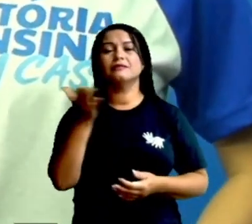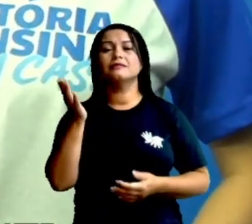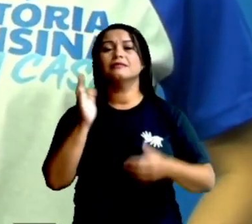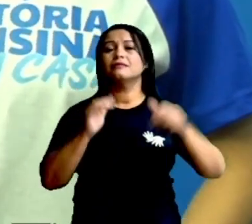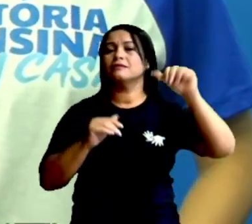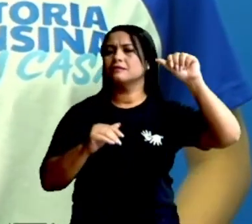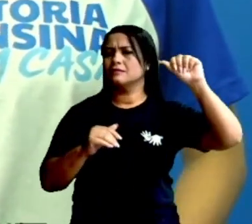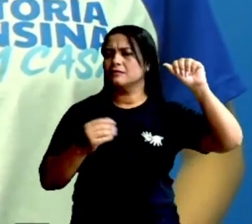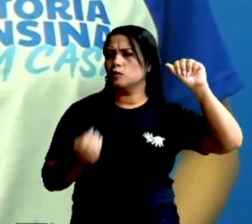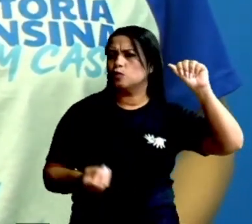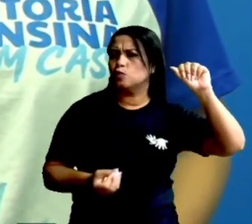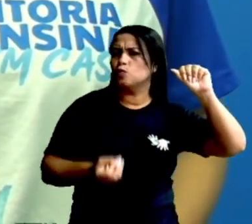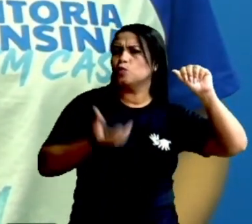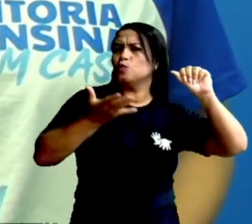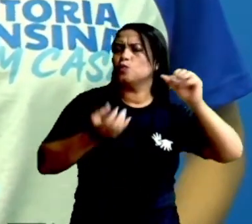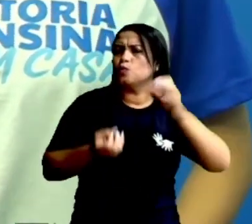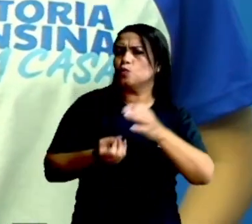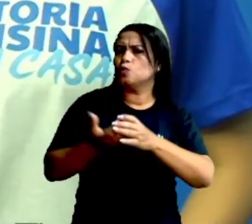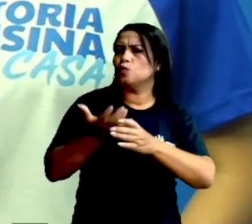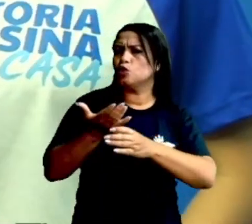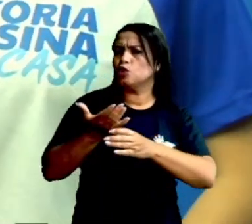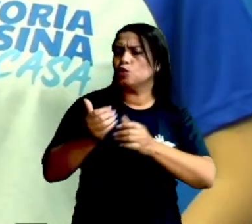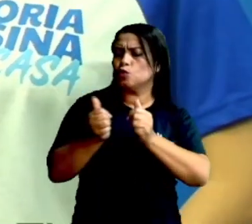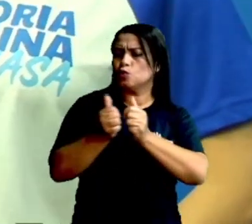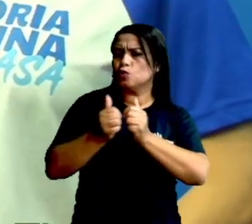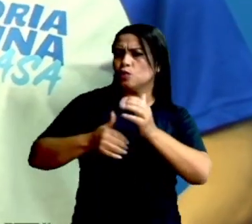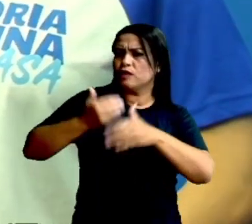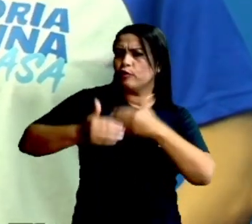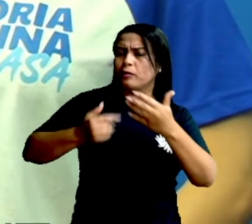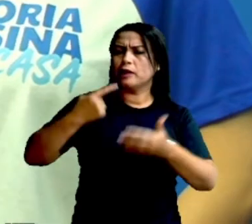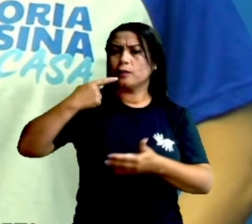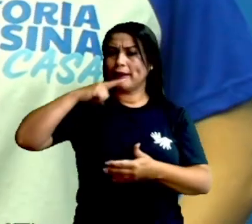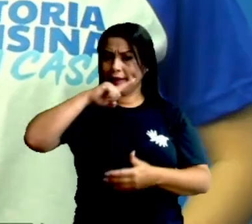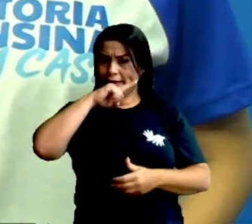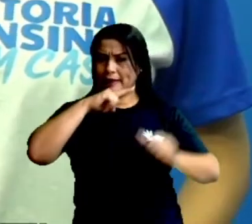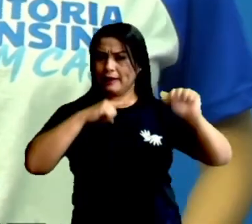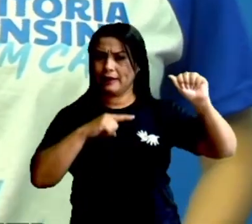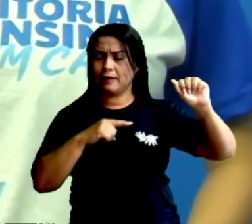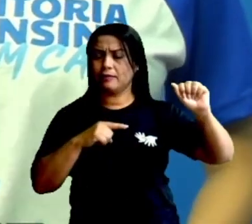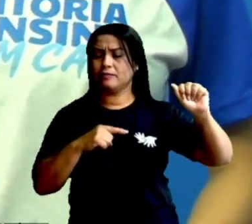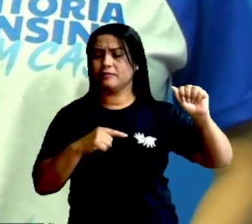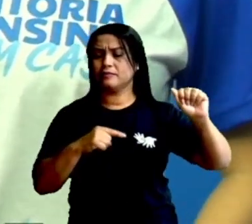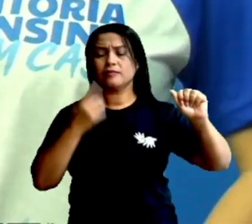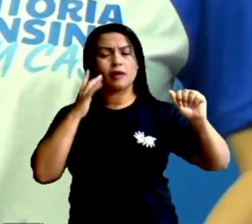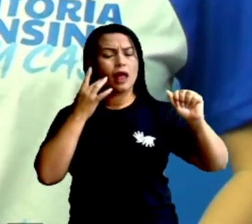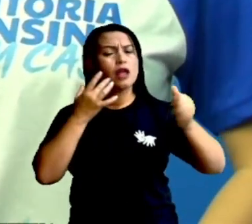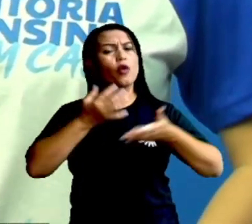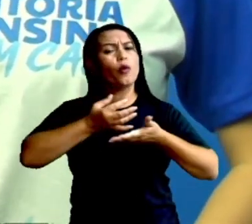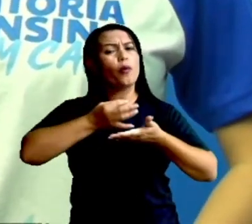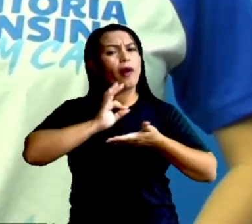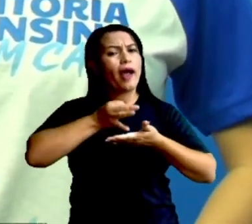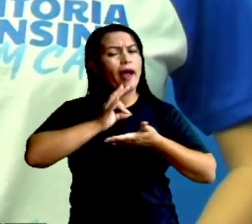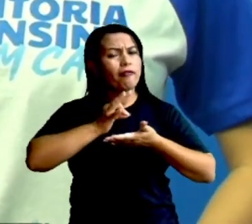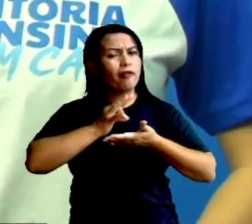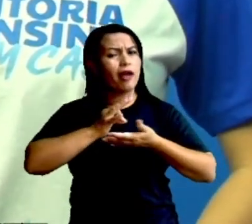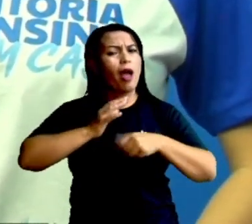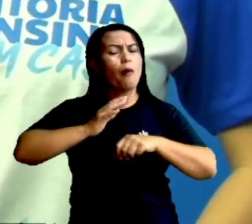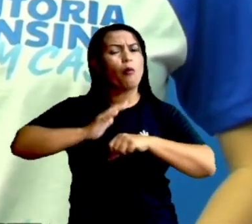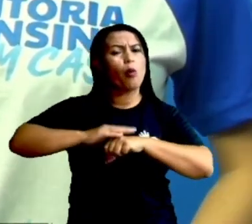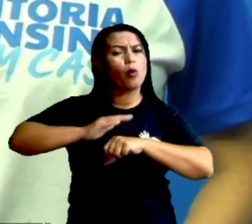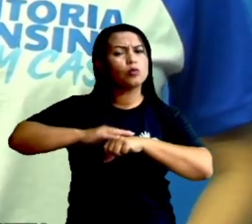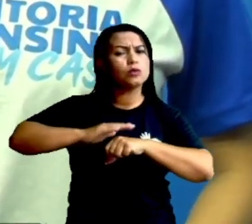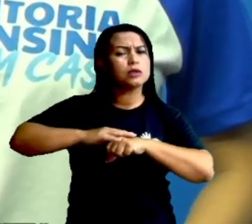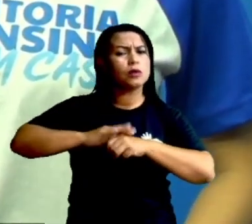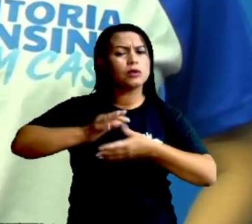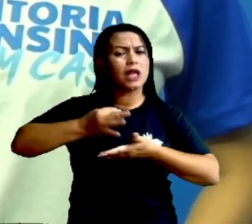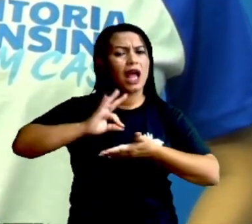A, surgiu juntamente com o desenvolvimento da cana-de-açúcar, ou seja, o café, a produção